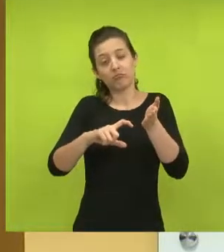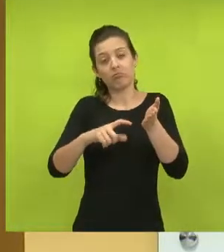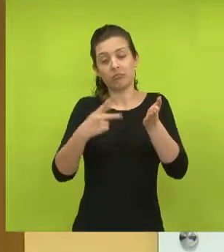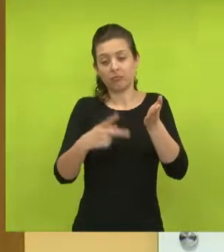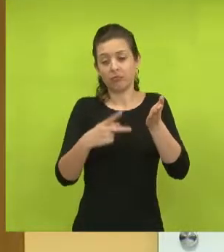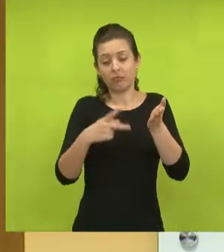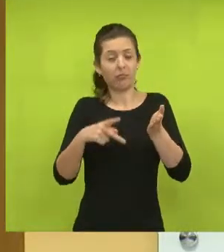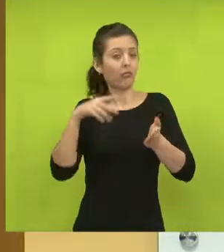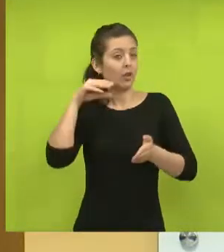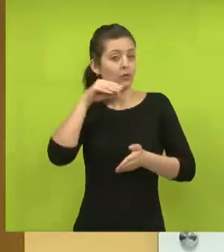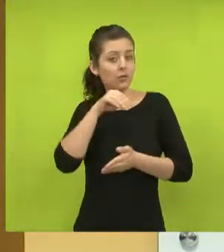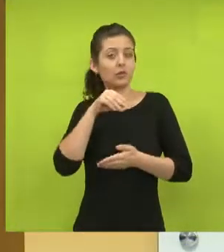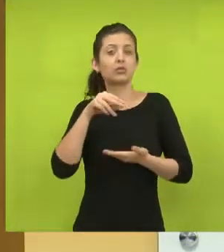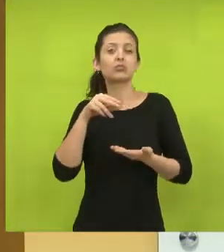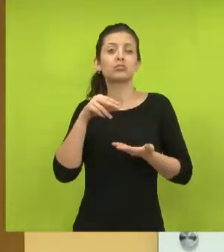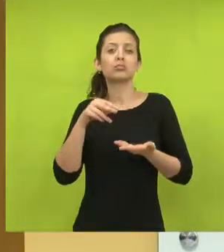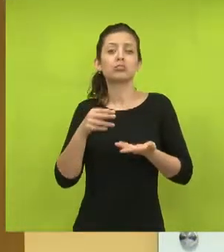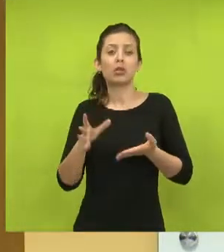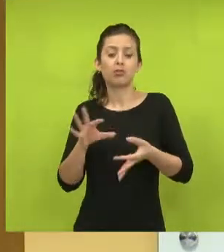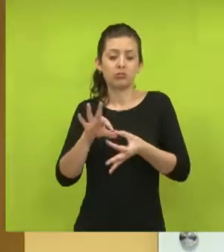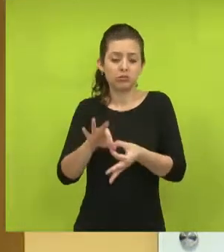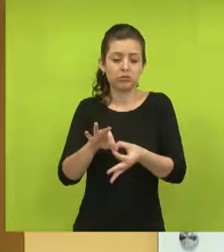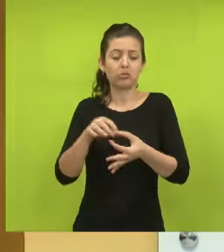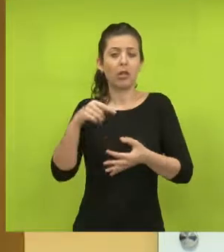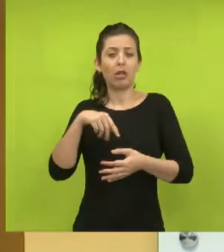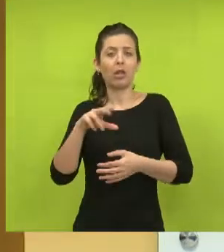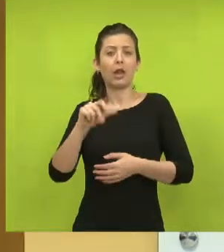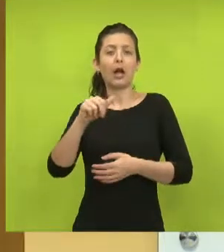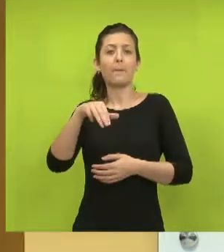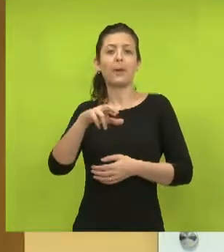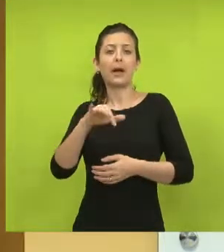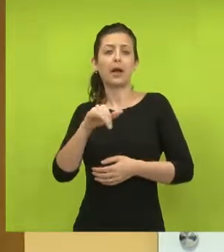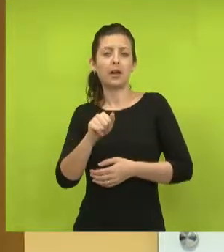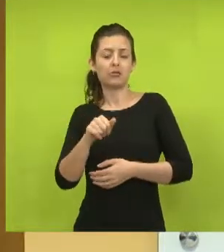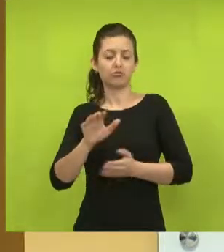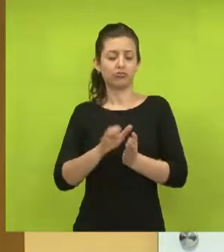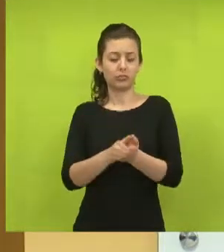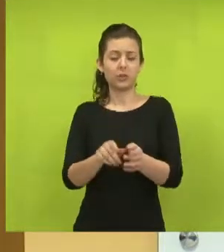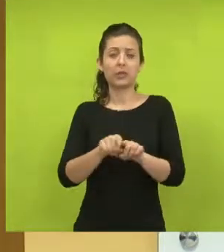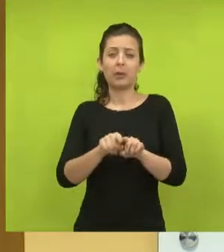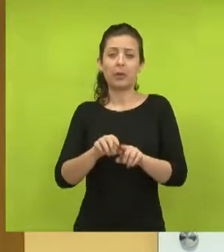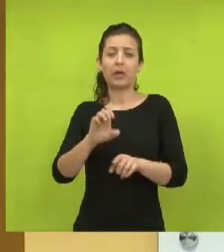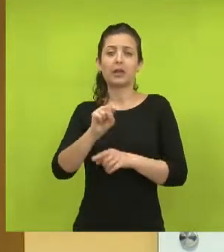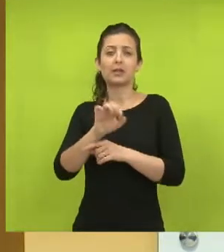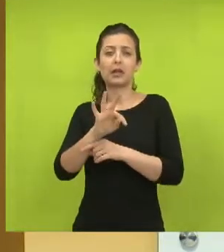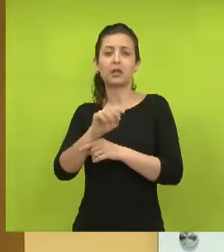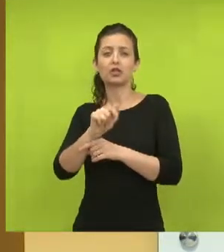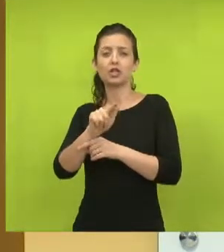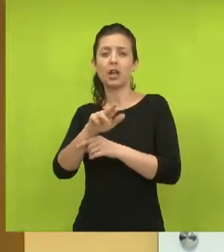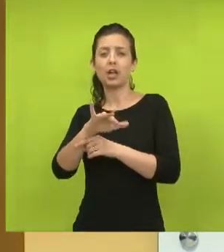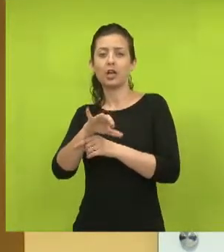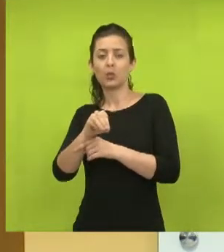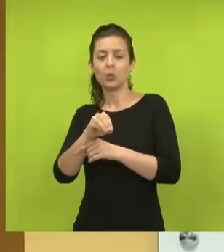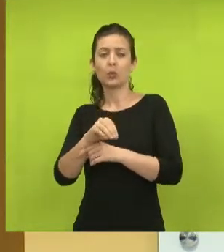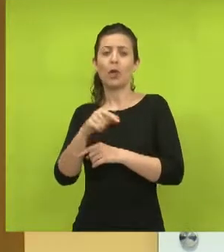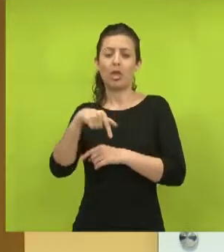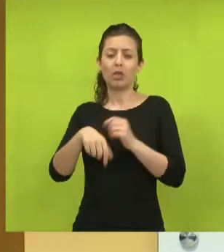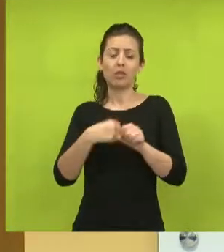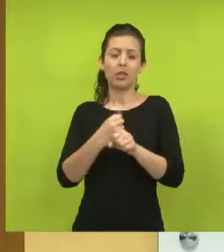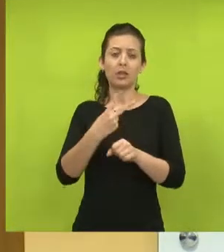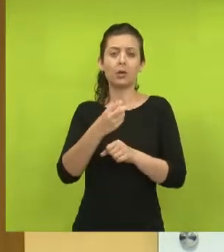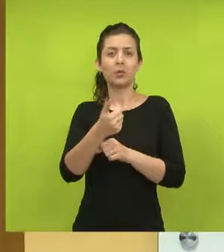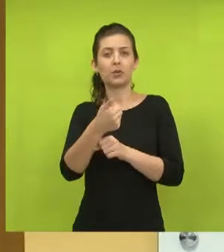para os servidores vinculados à Câmara Municipal de Jacareí e estagiário. Então, a cesta, nesse ano de